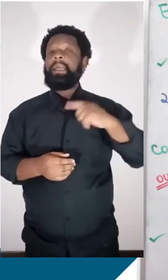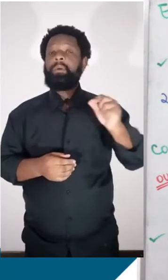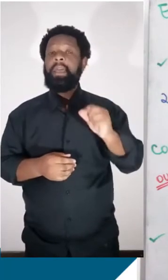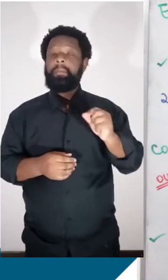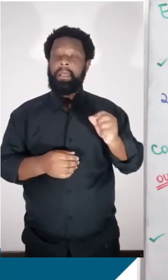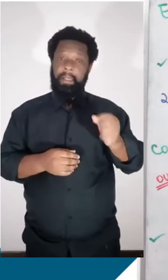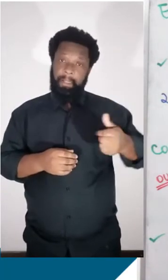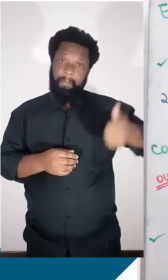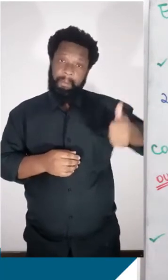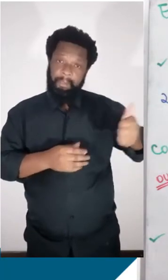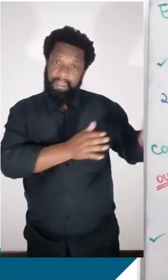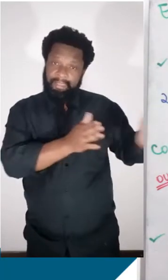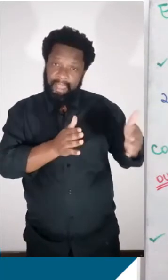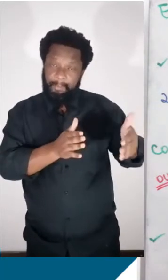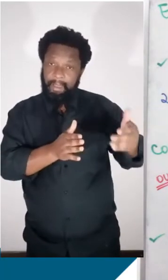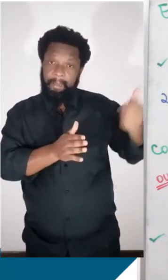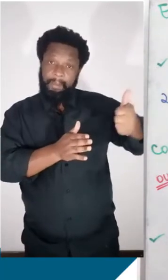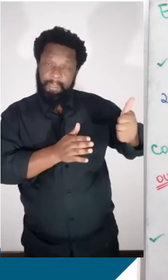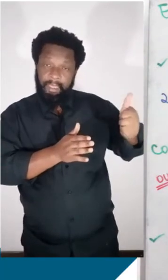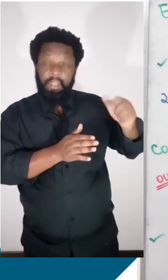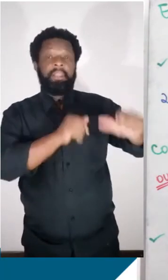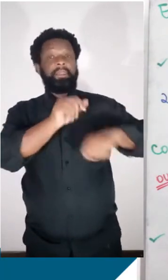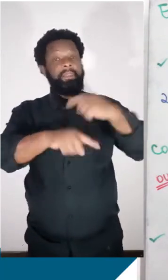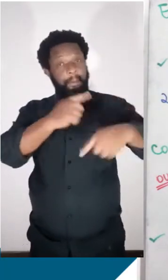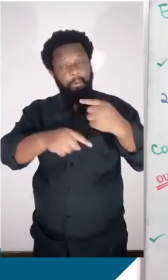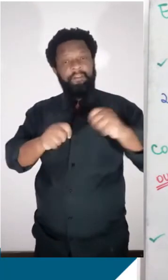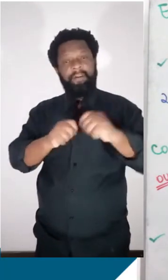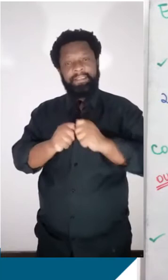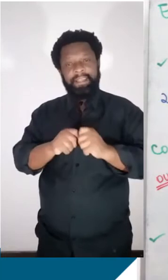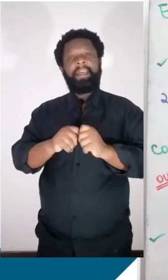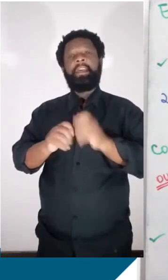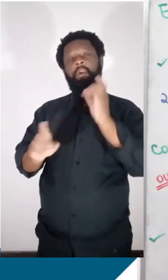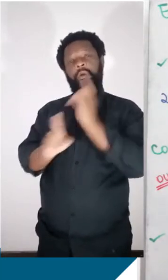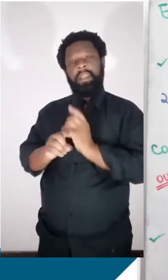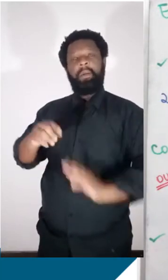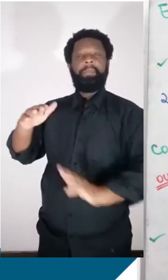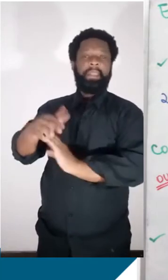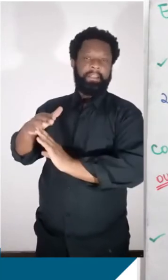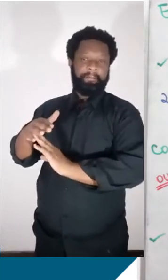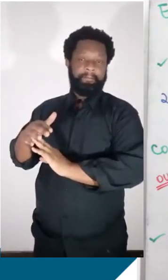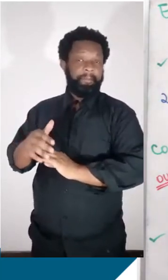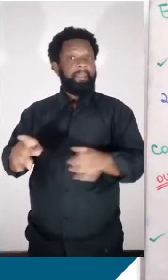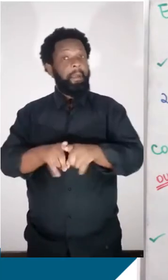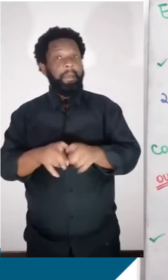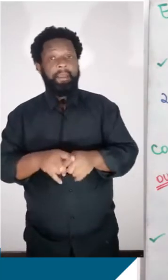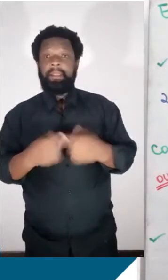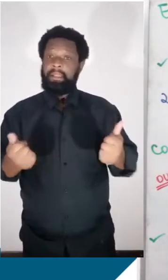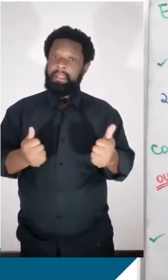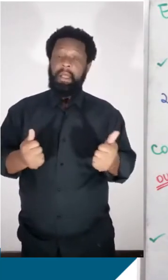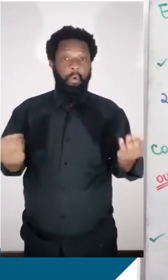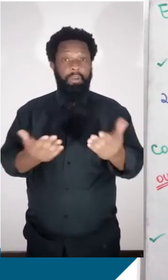essa etapa antes de fazer minha estequiometria, que é para descobrir o limitante.